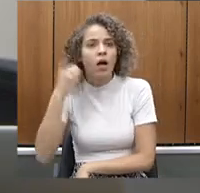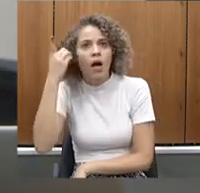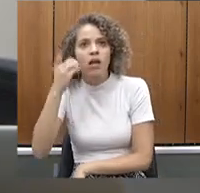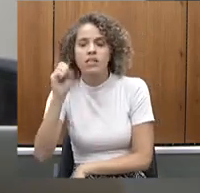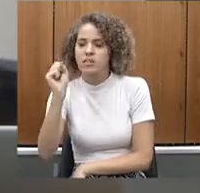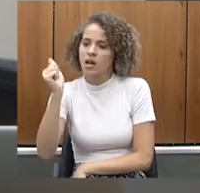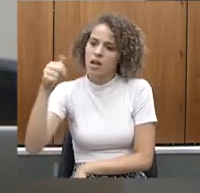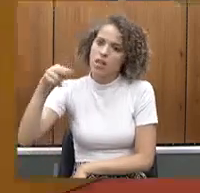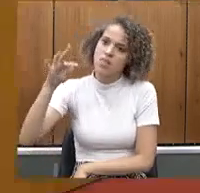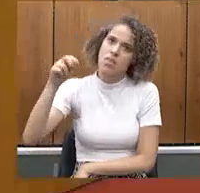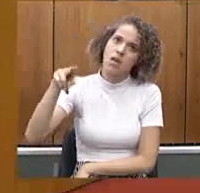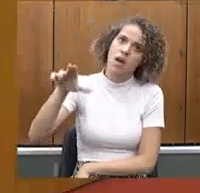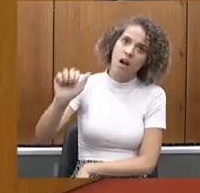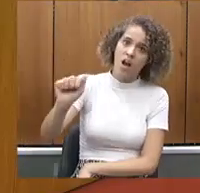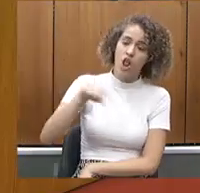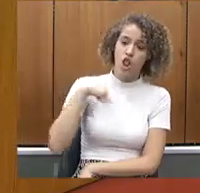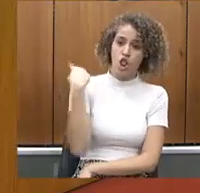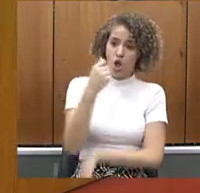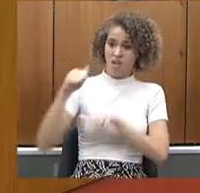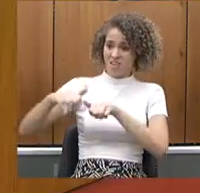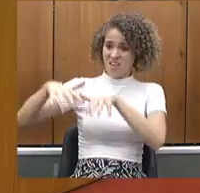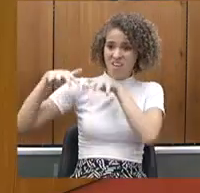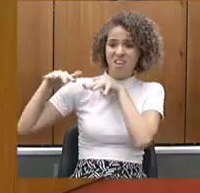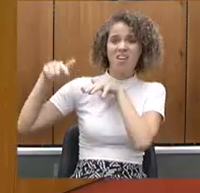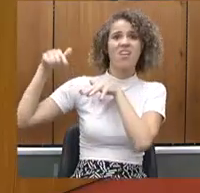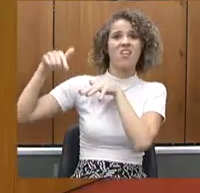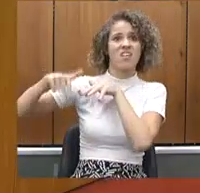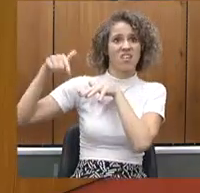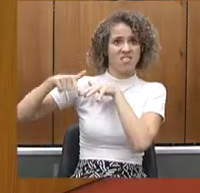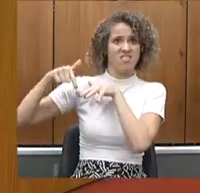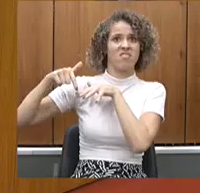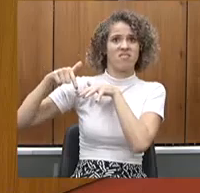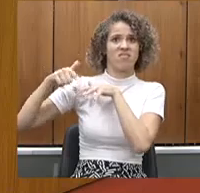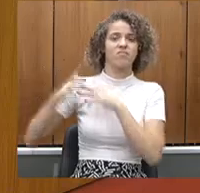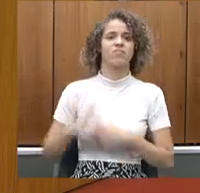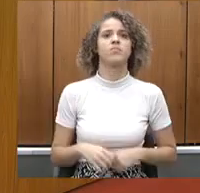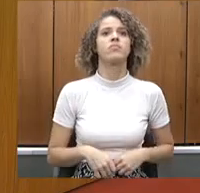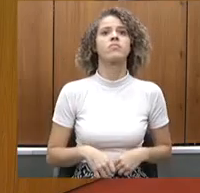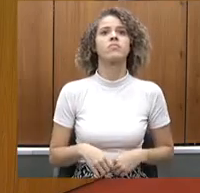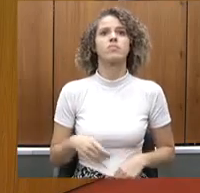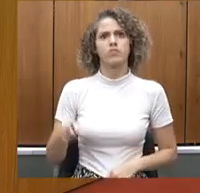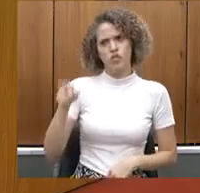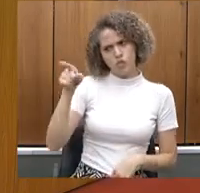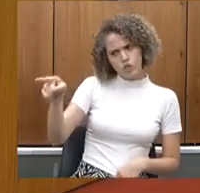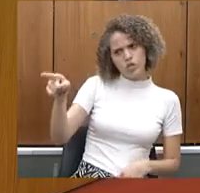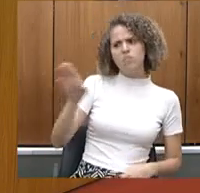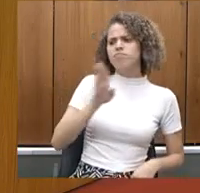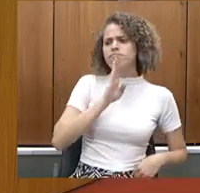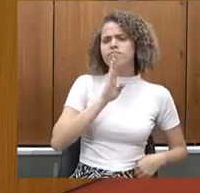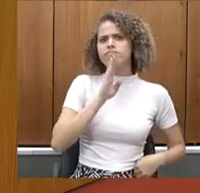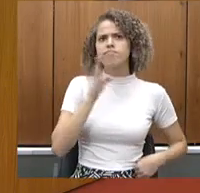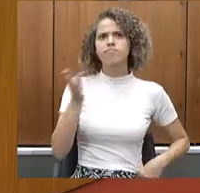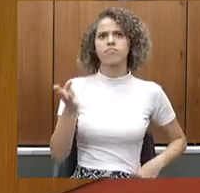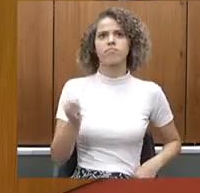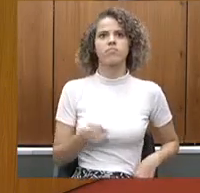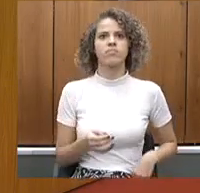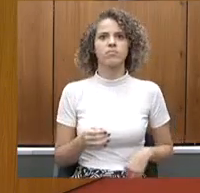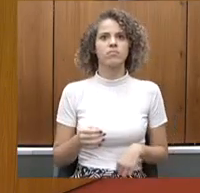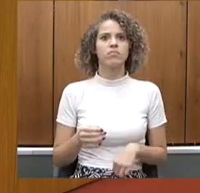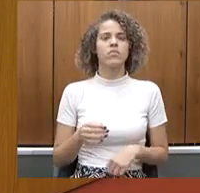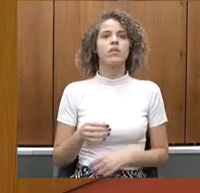que nós parlamentares fazemos Olha o olho porque o Senhor tem que ir lá em Teófilo Otoni